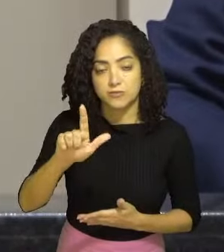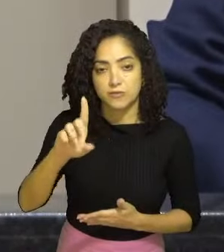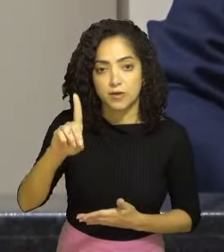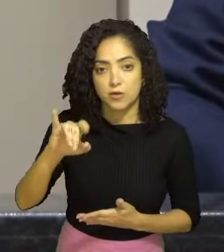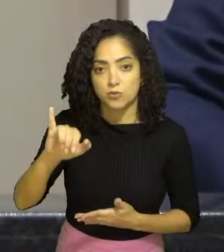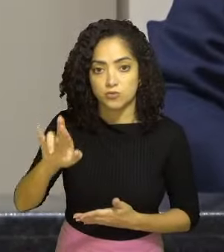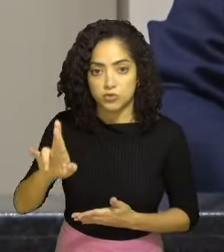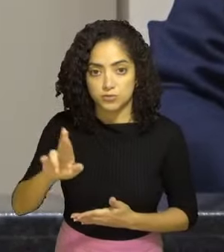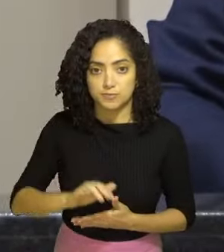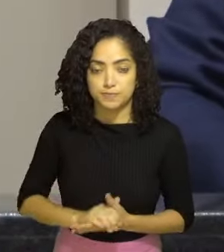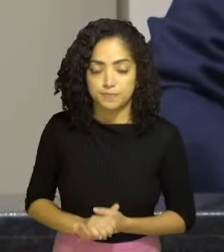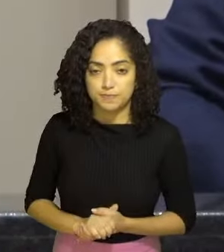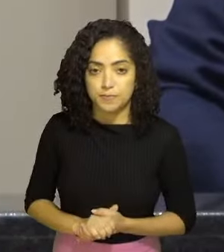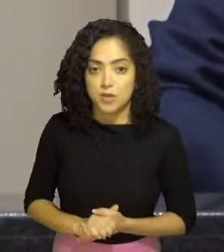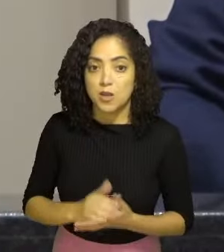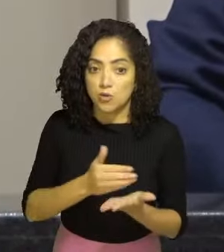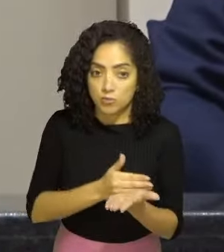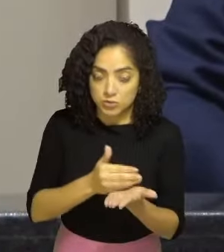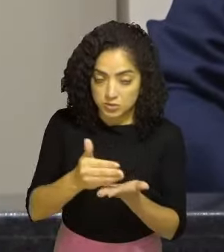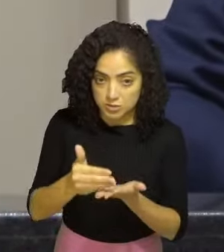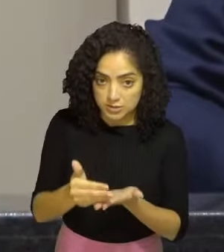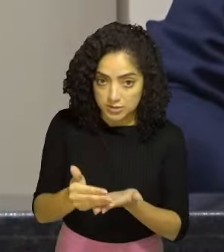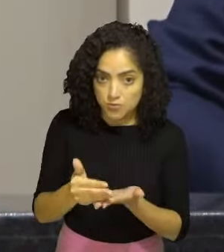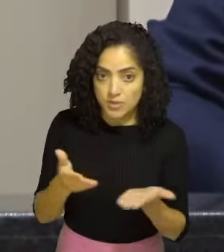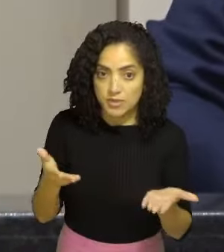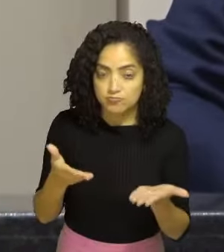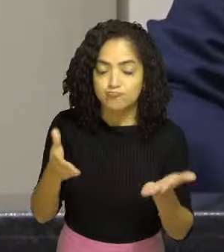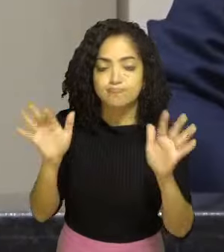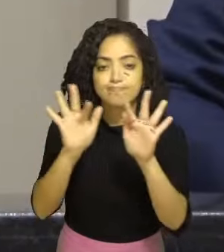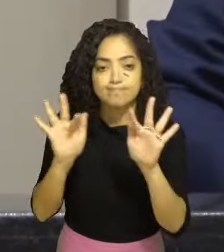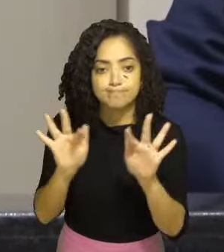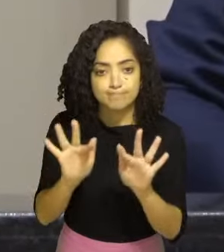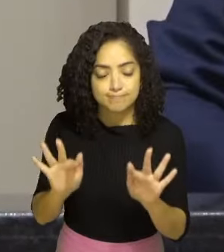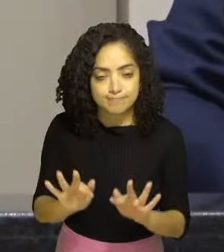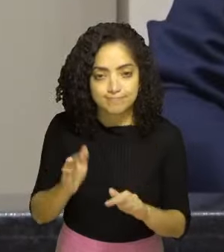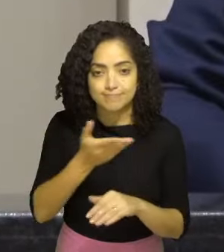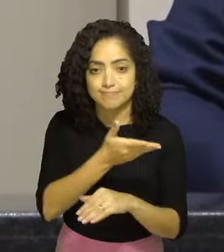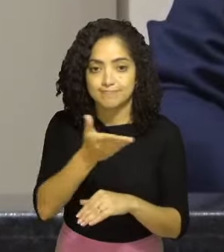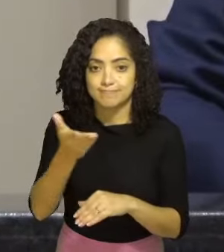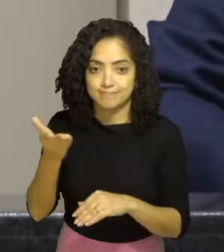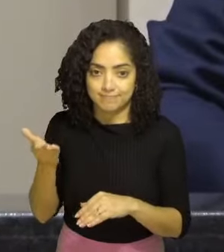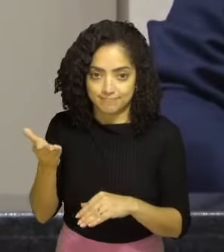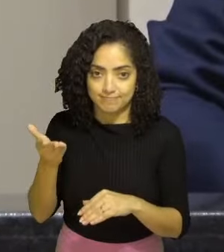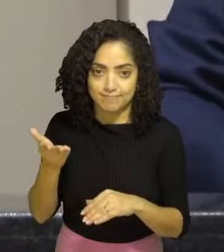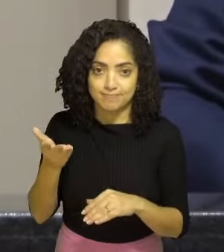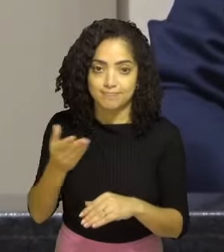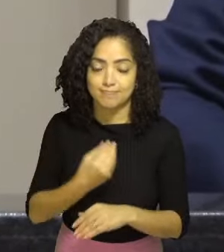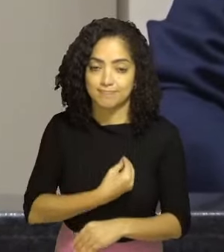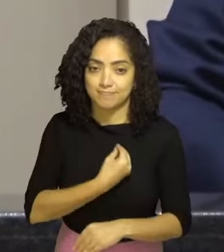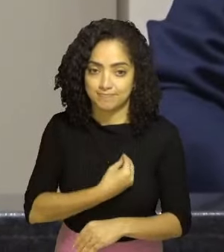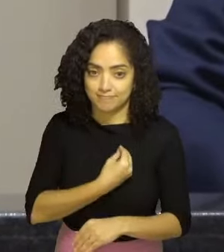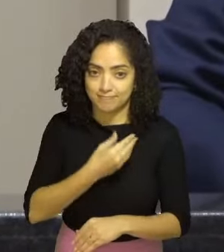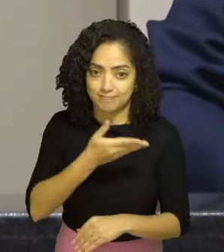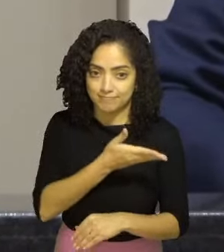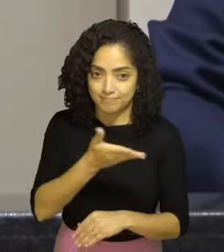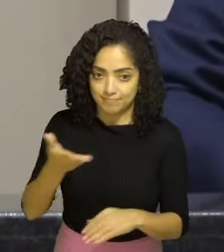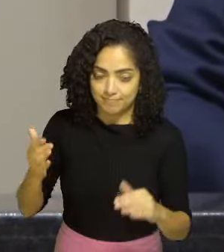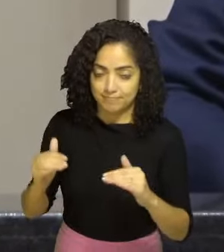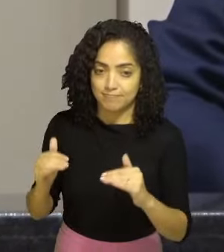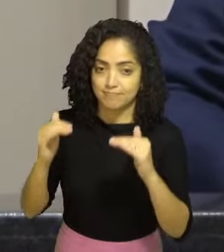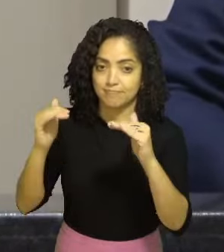Como eu disse inicialmente, estamos muito felizes com esta presença ilustre